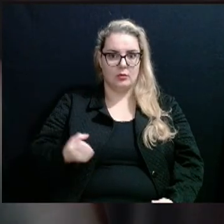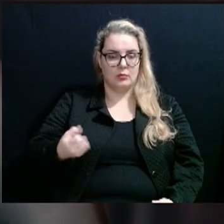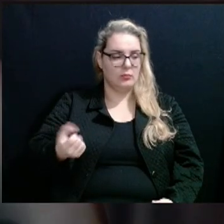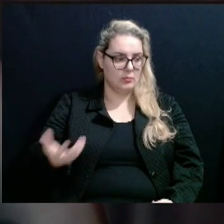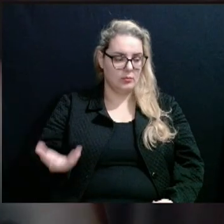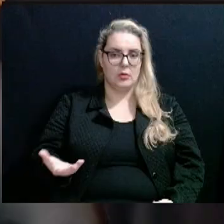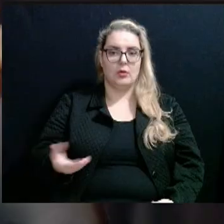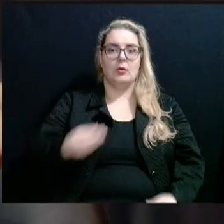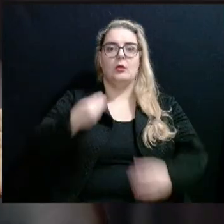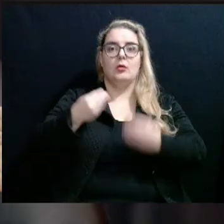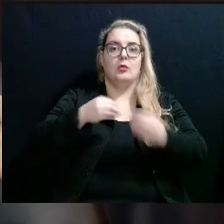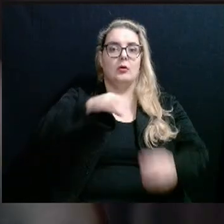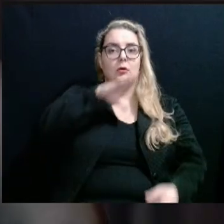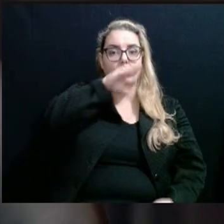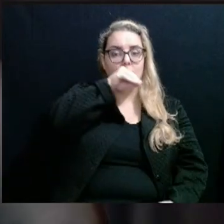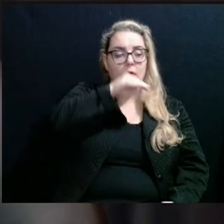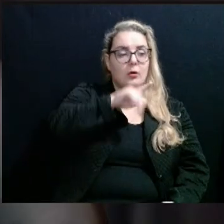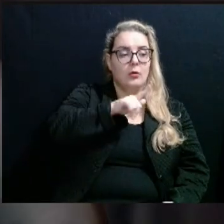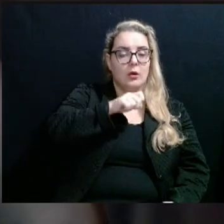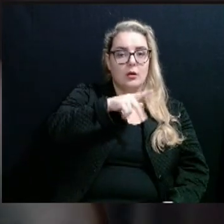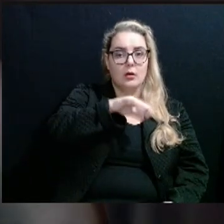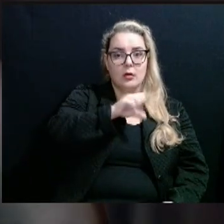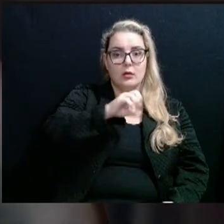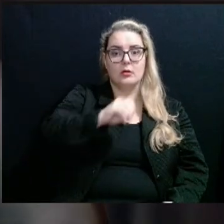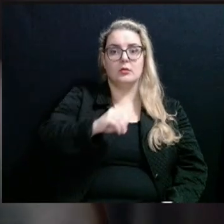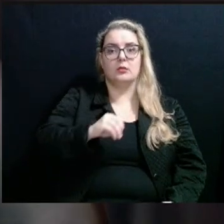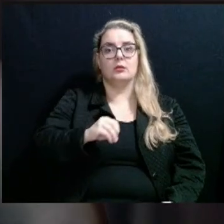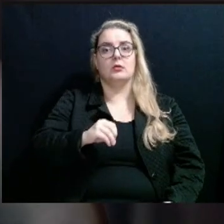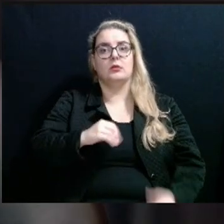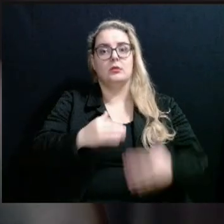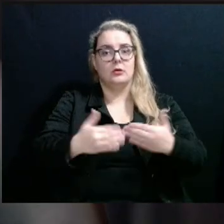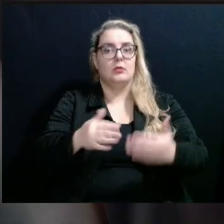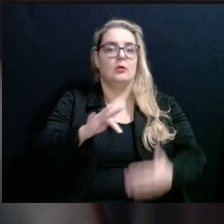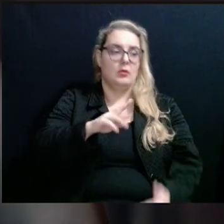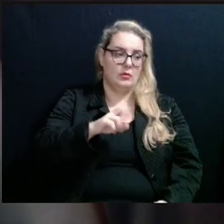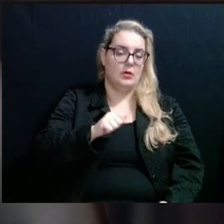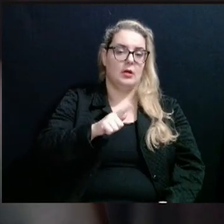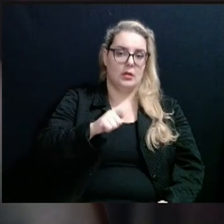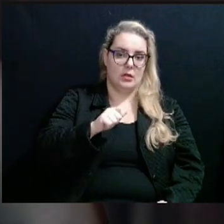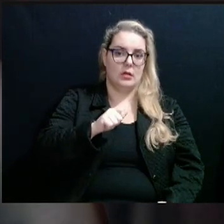para produzir o foie gras e que inclusive está